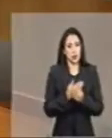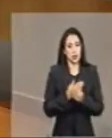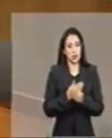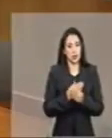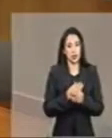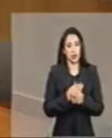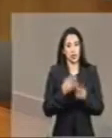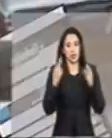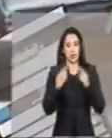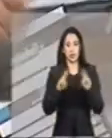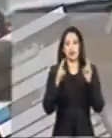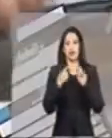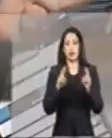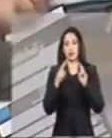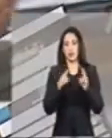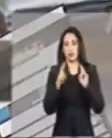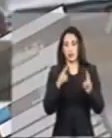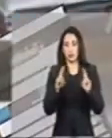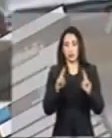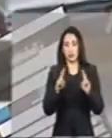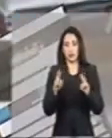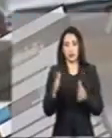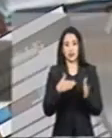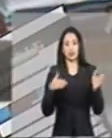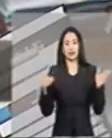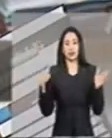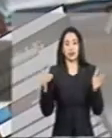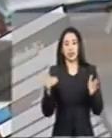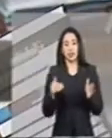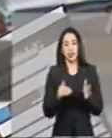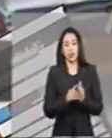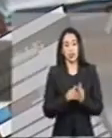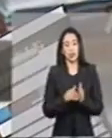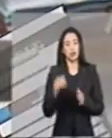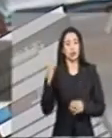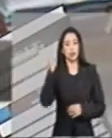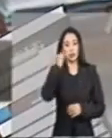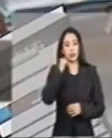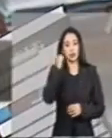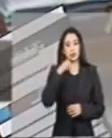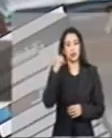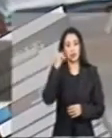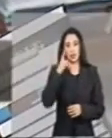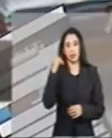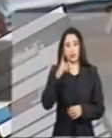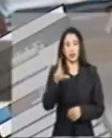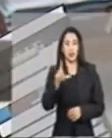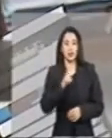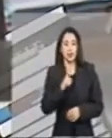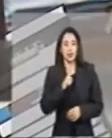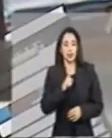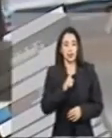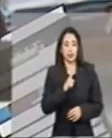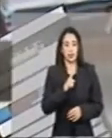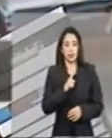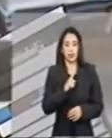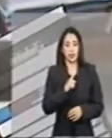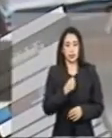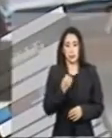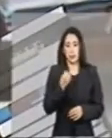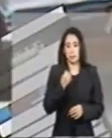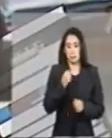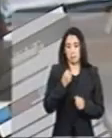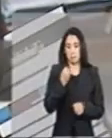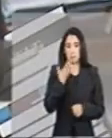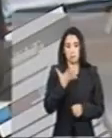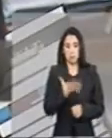reclamação, todos aqueles parlamentares que tenham sido beneficiados com a